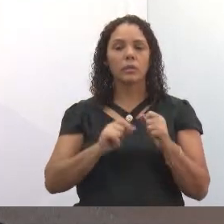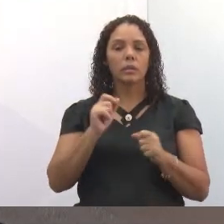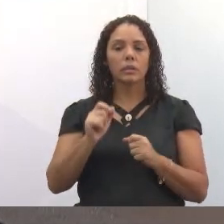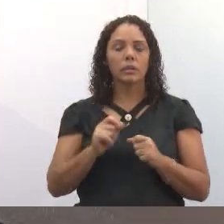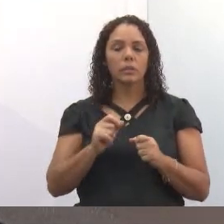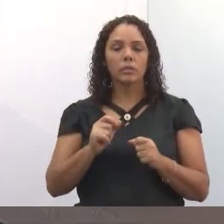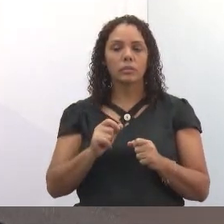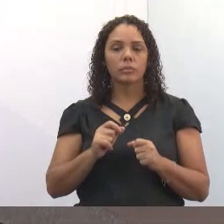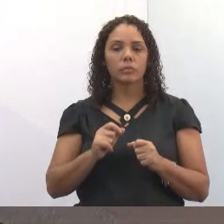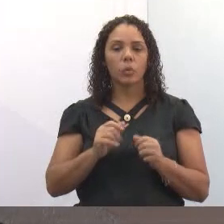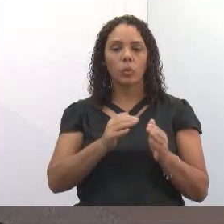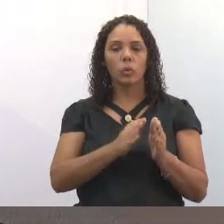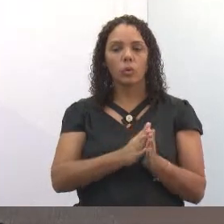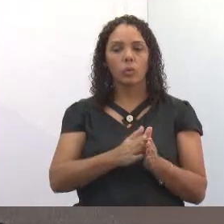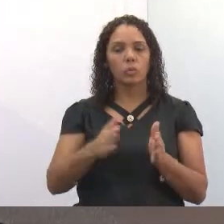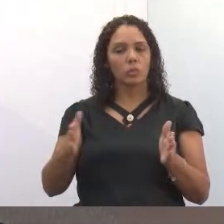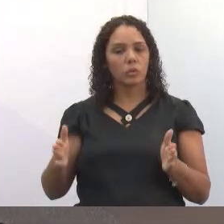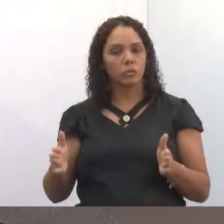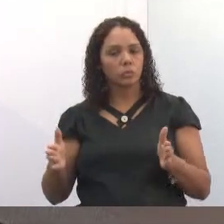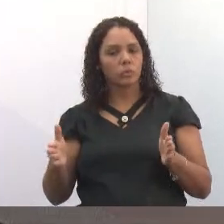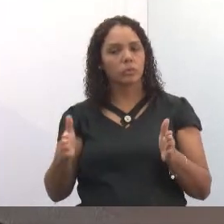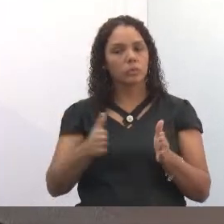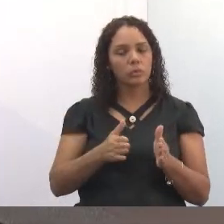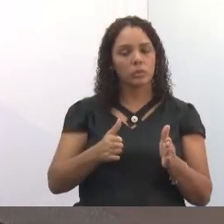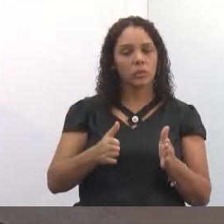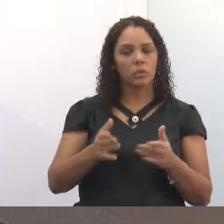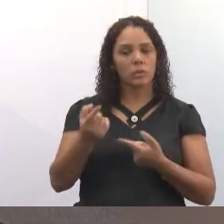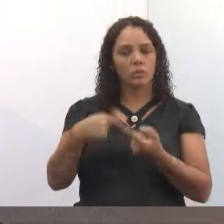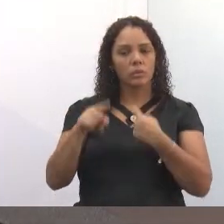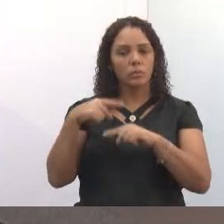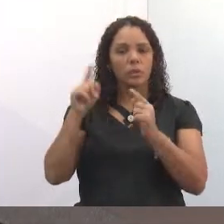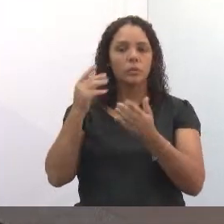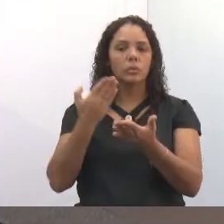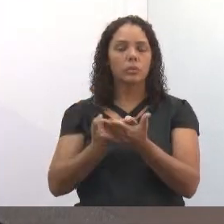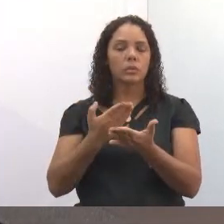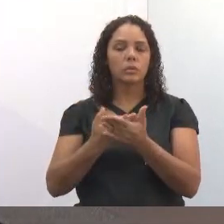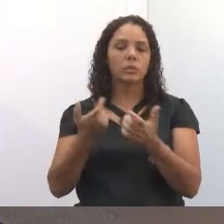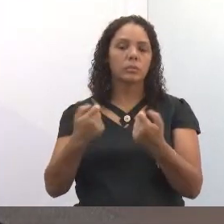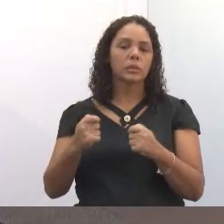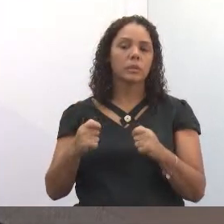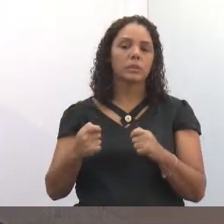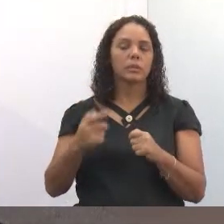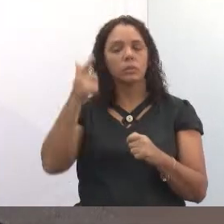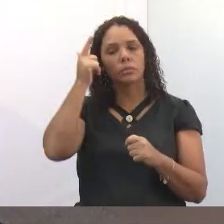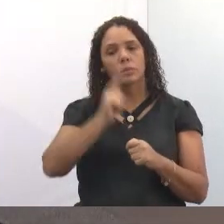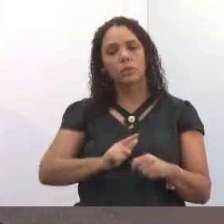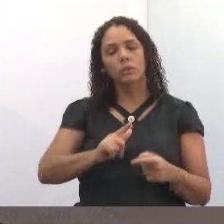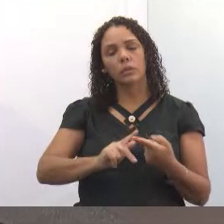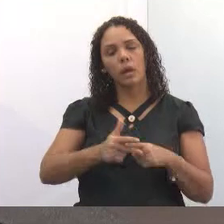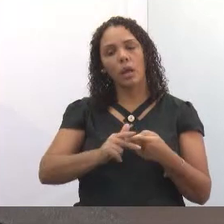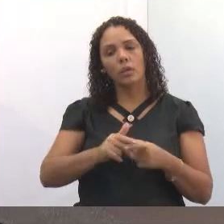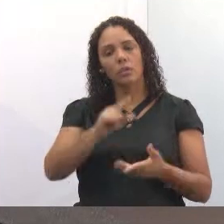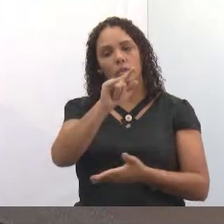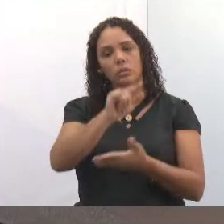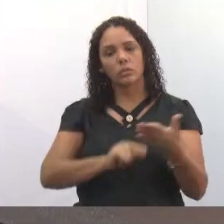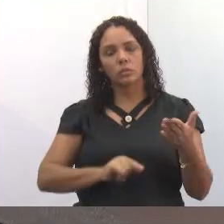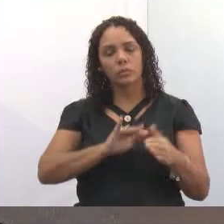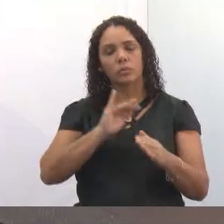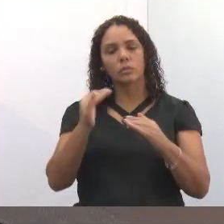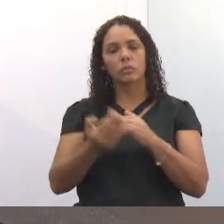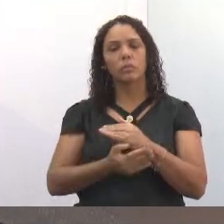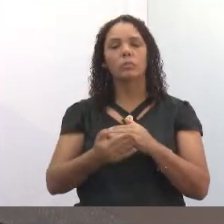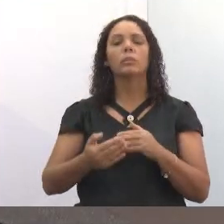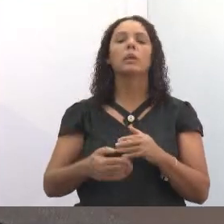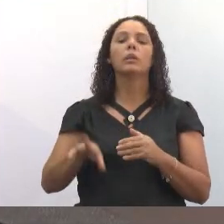adiantar os prazos com o desenvolvimento dos estudos necessários para a regularização fundiária com recursos do